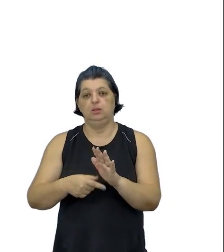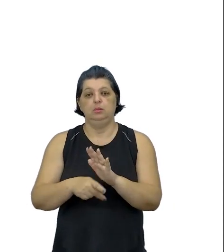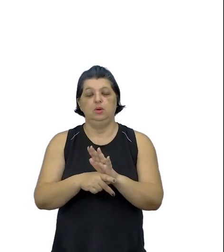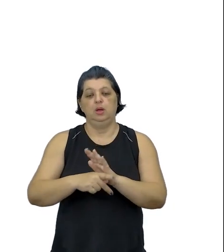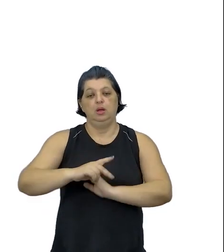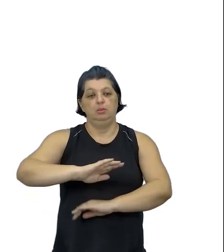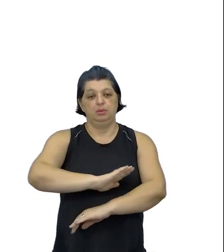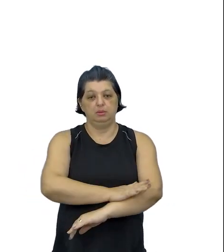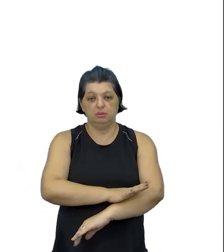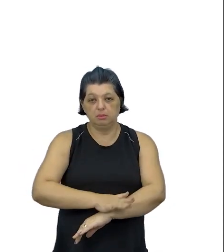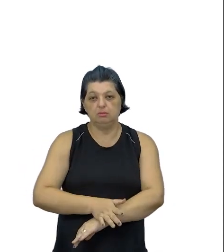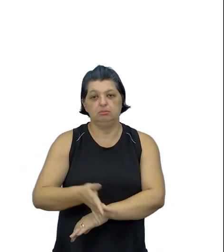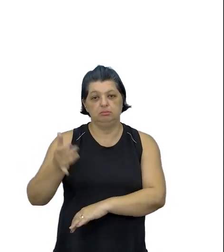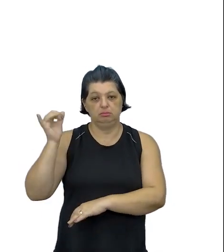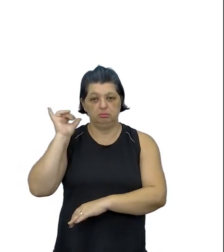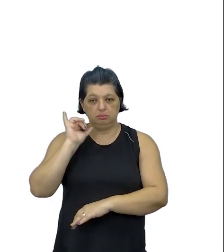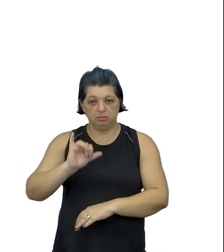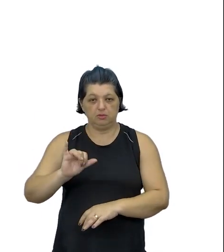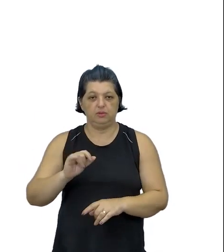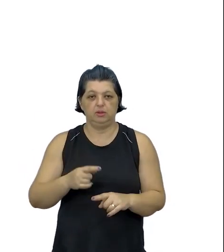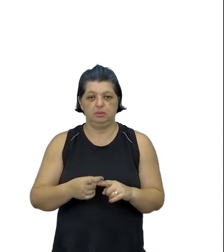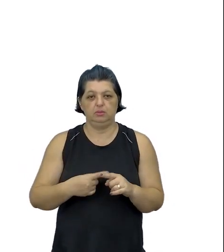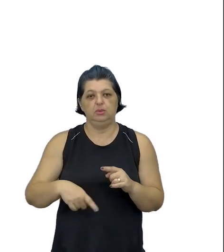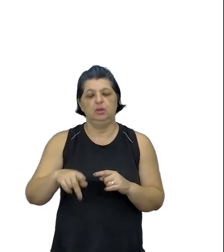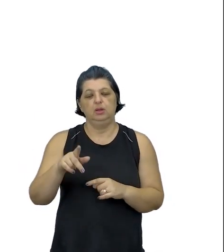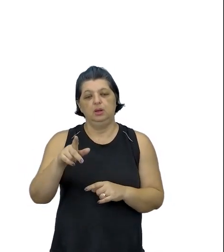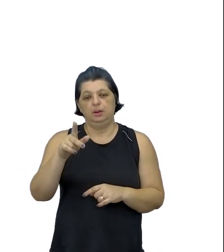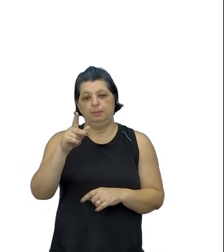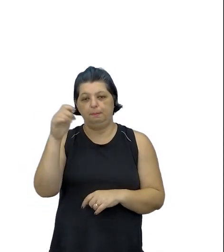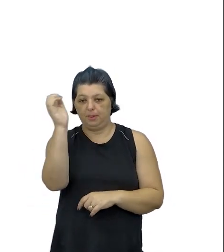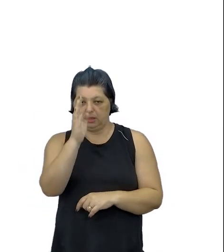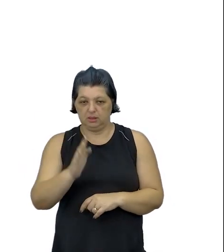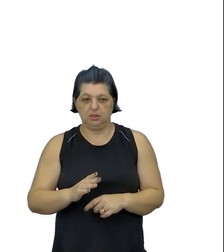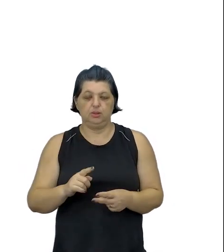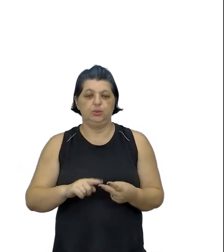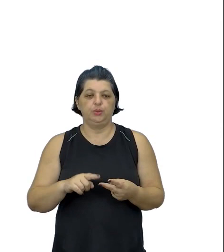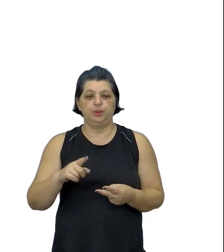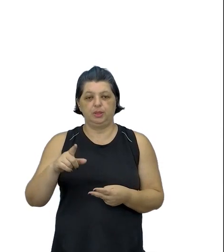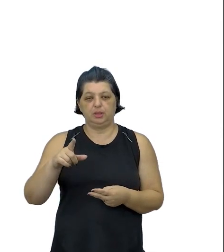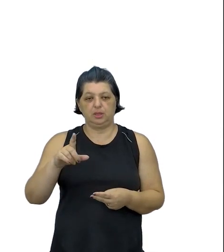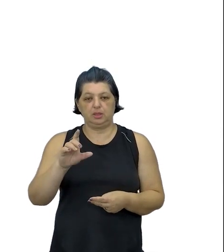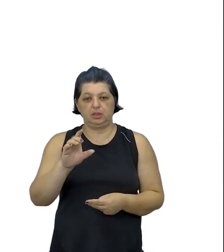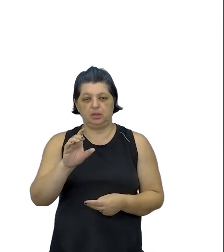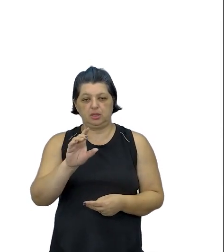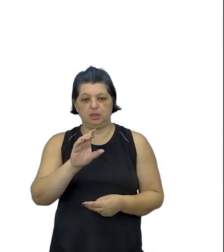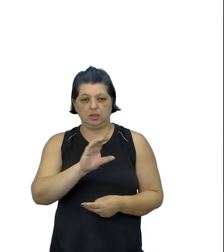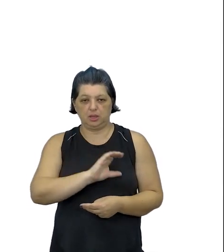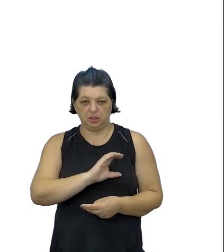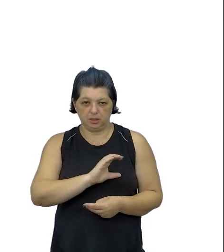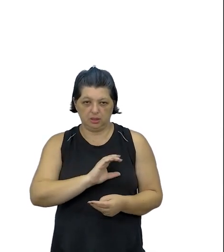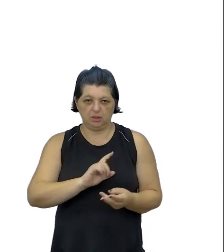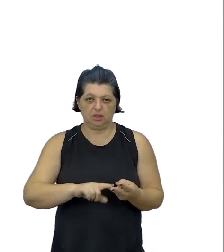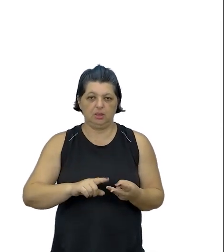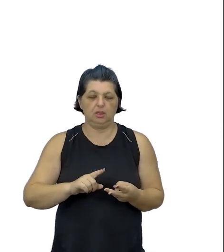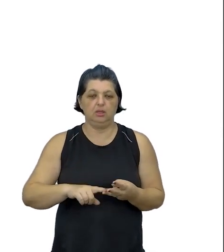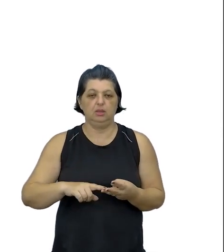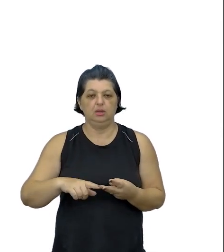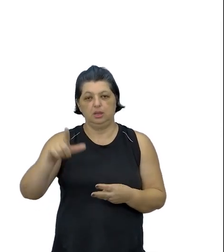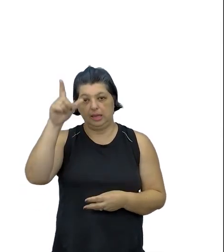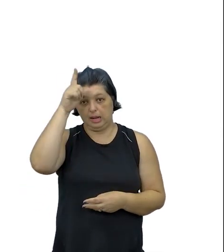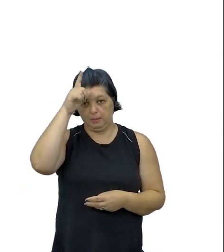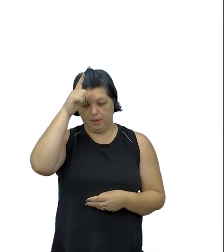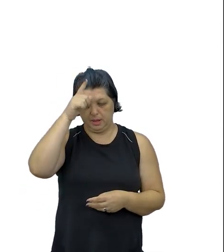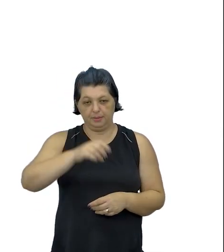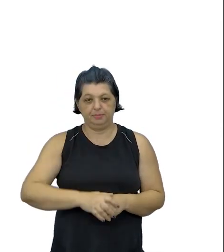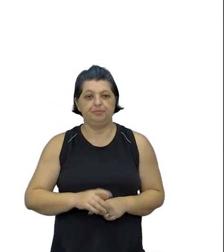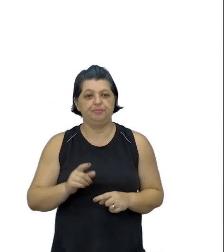o Canadá, a Inglaterra e a Alemanha. E letra C, qual é a função da reportagem? A reportagem